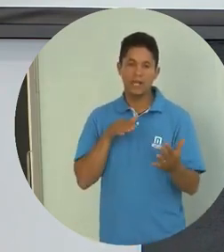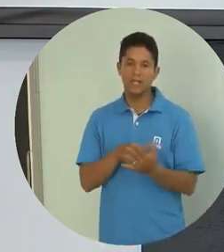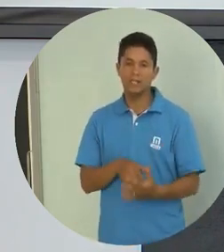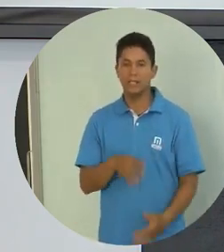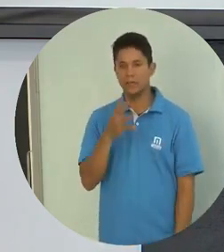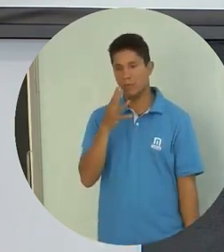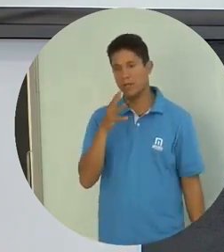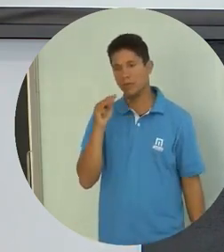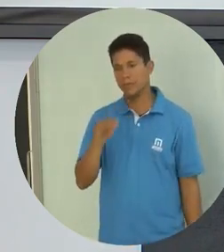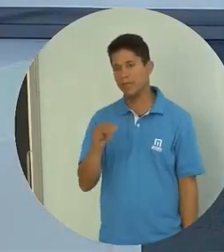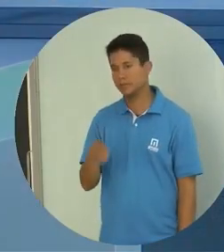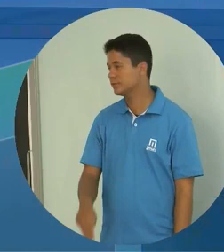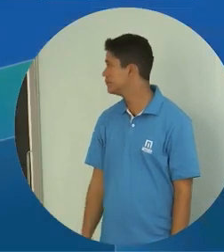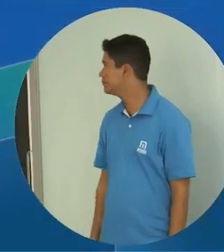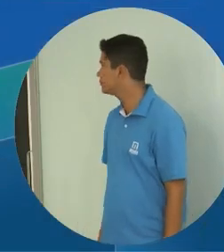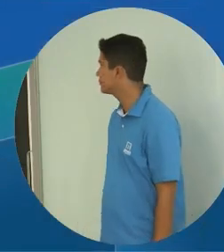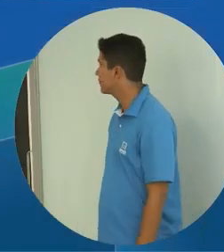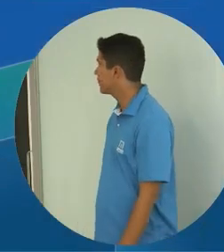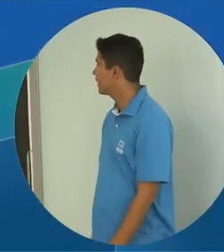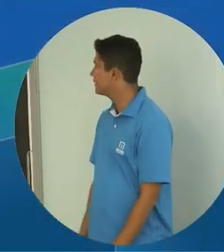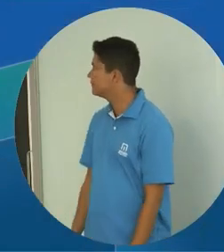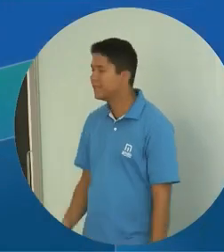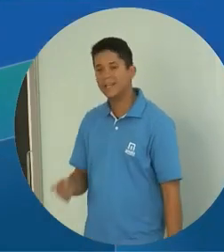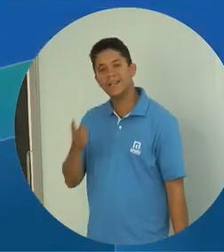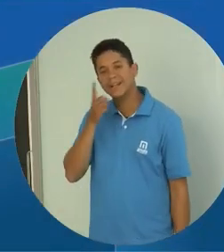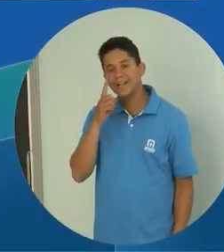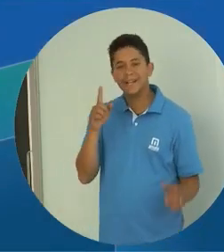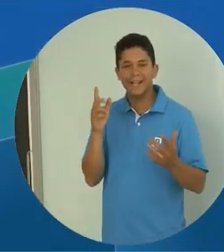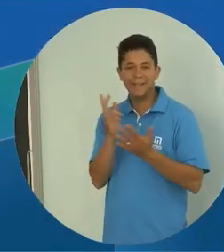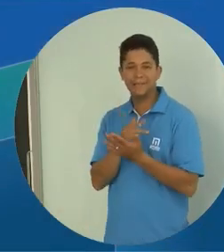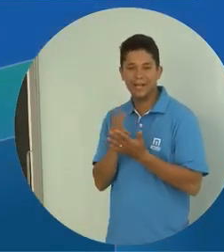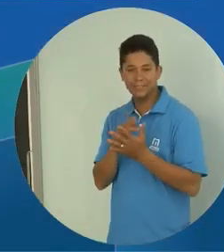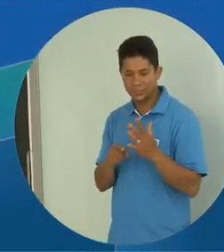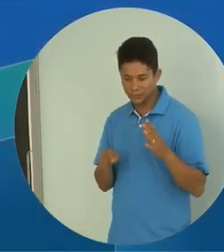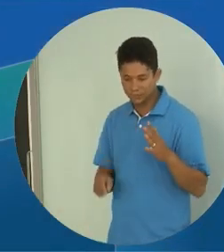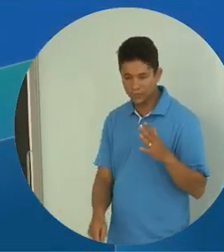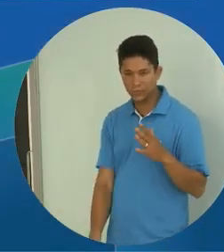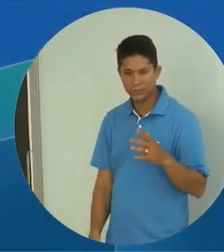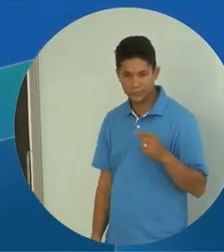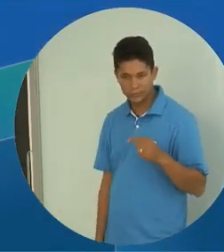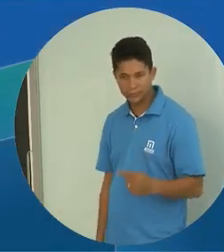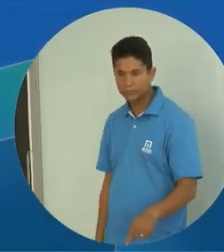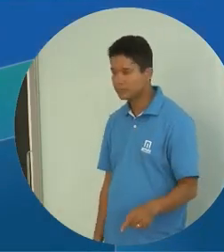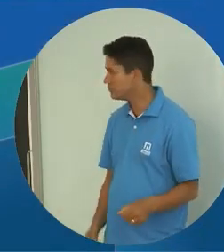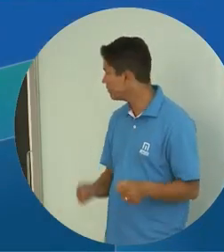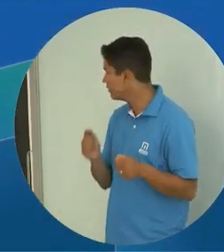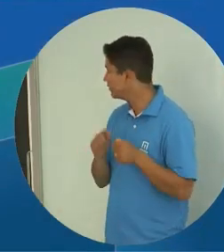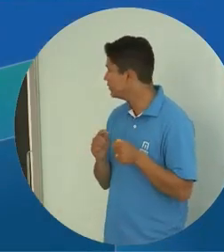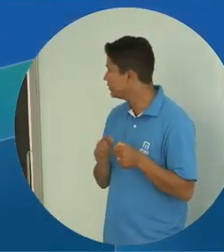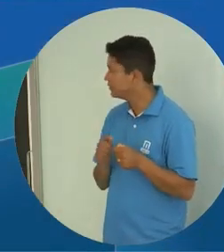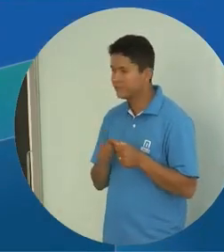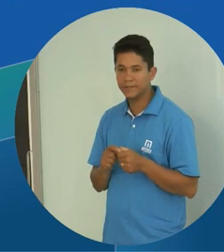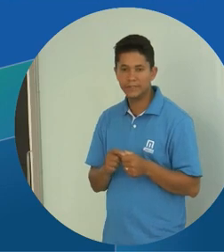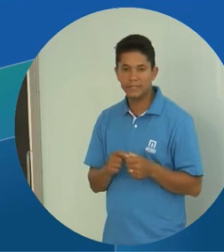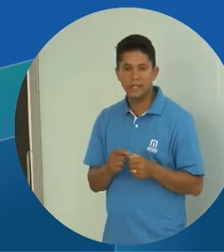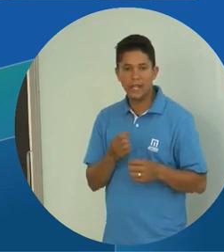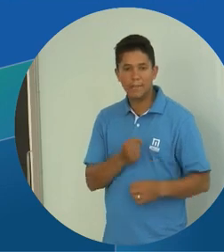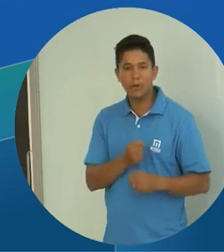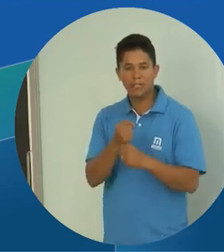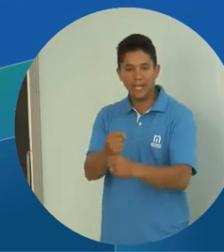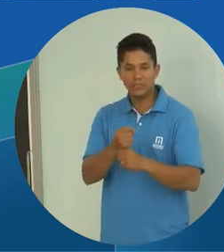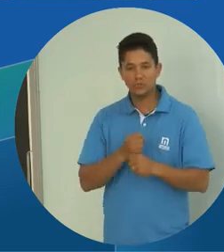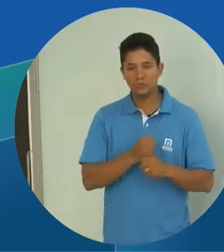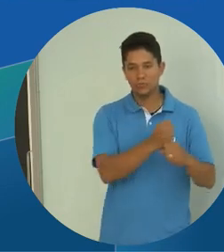Aqui é uma imagem do furo. Né? A gente fez furos com um equipamento portátil até para furo de 9